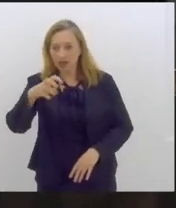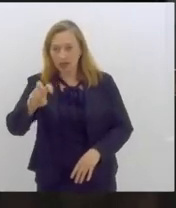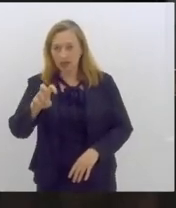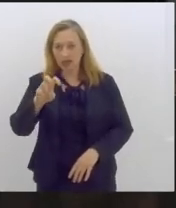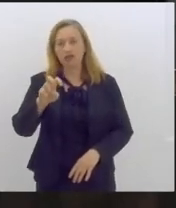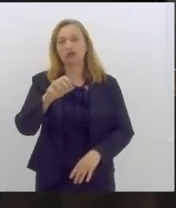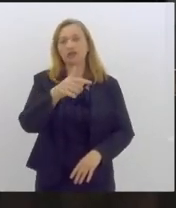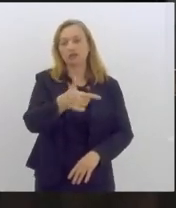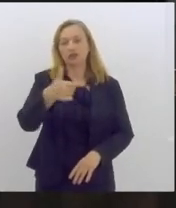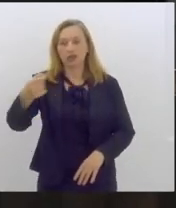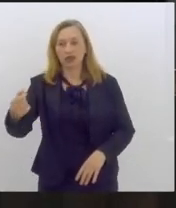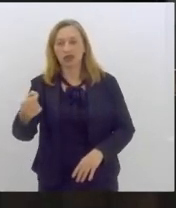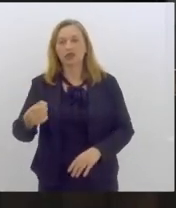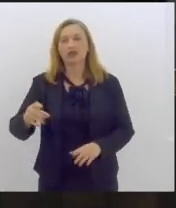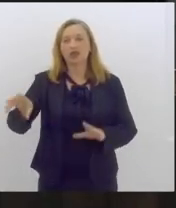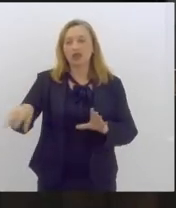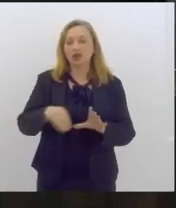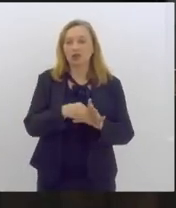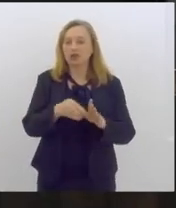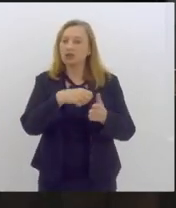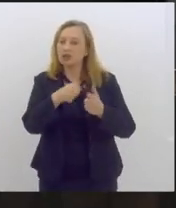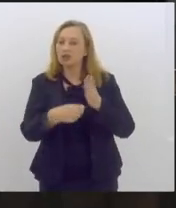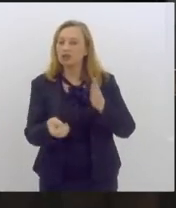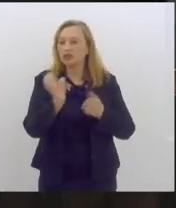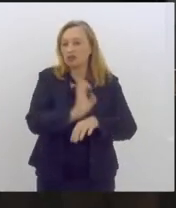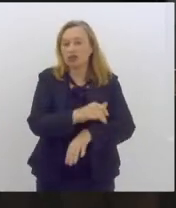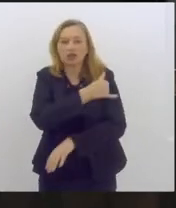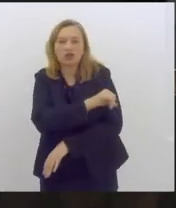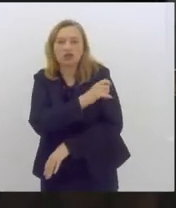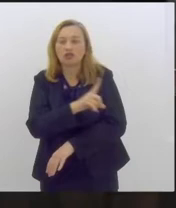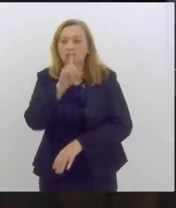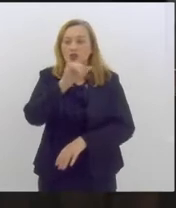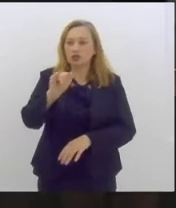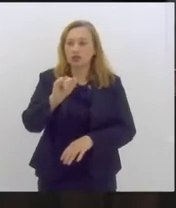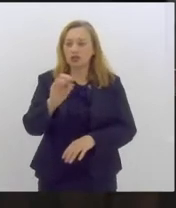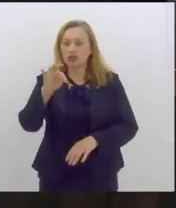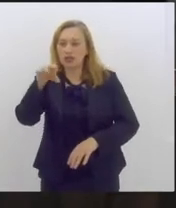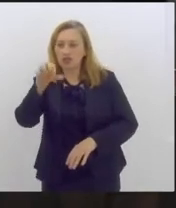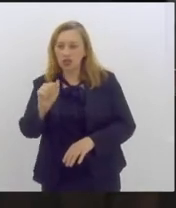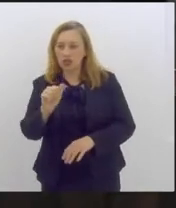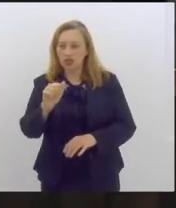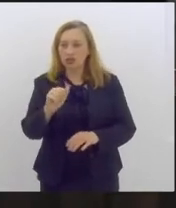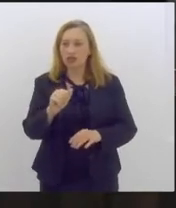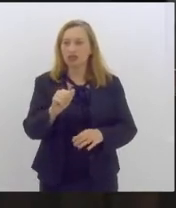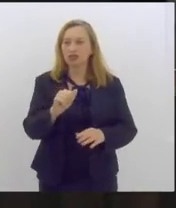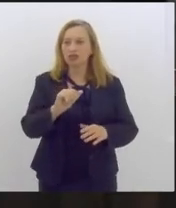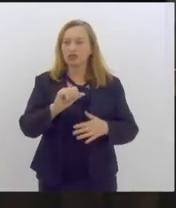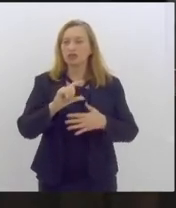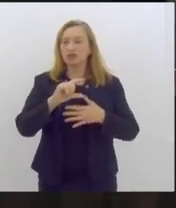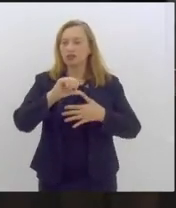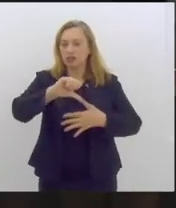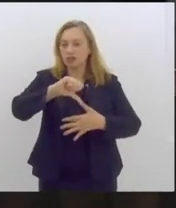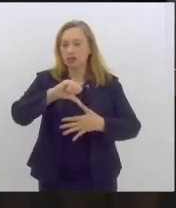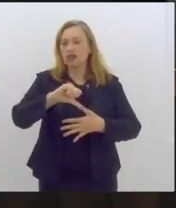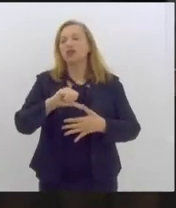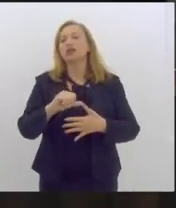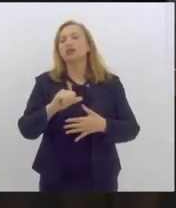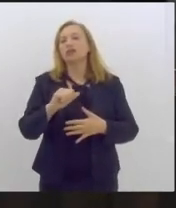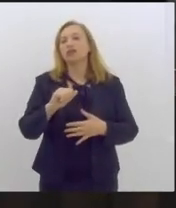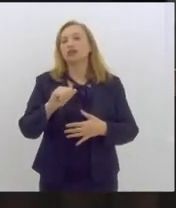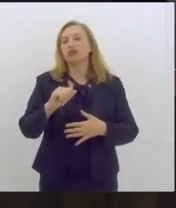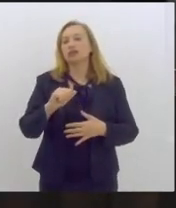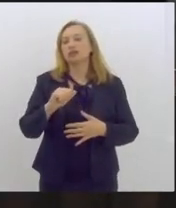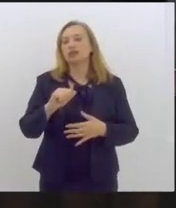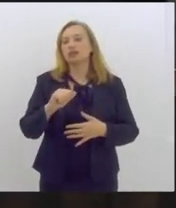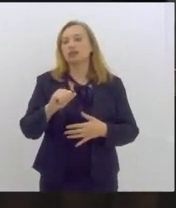2010 para incluir no calendário do Estado do Rio de Janeiro dia das embaixadas e consulados da Nação perdendo de